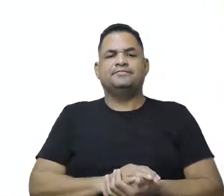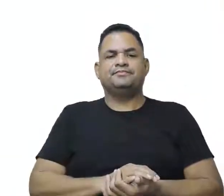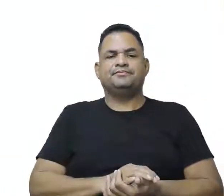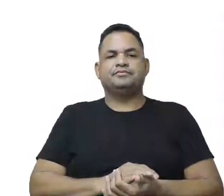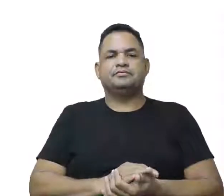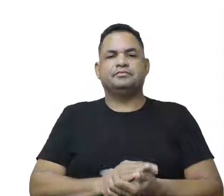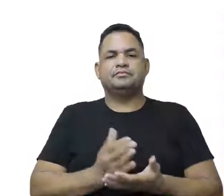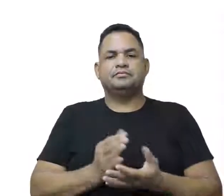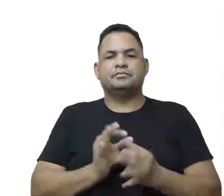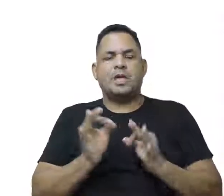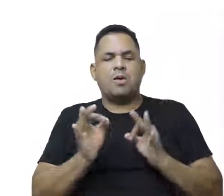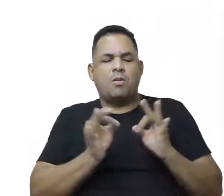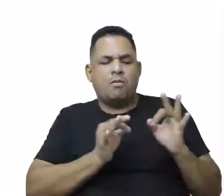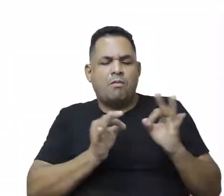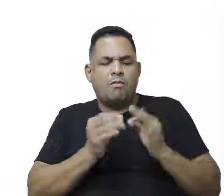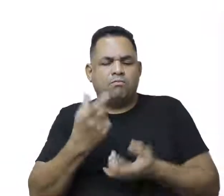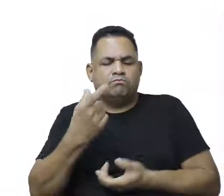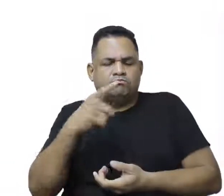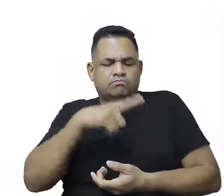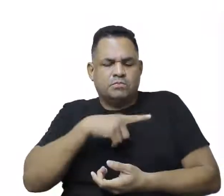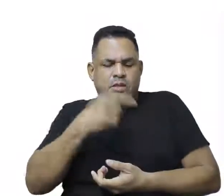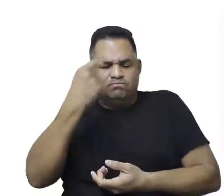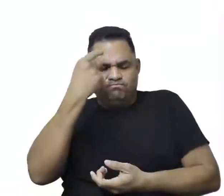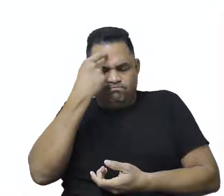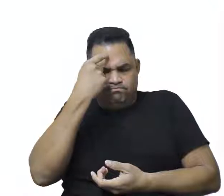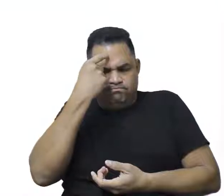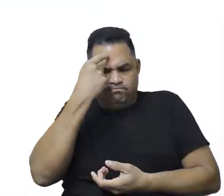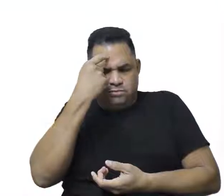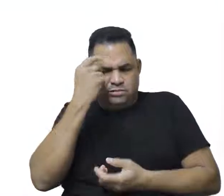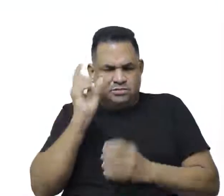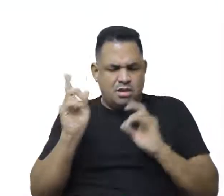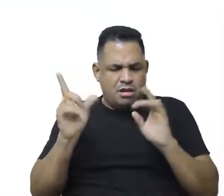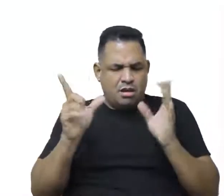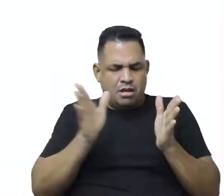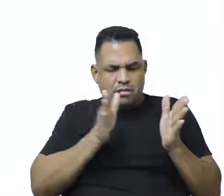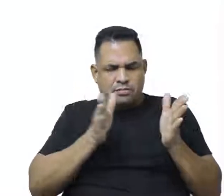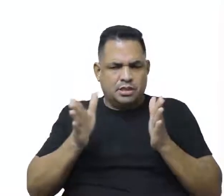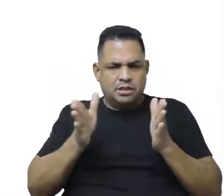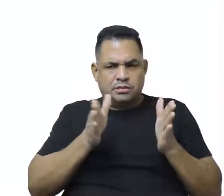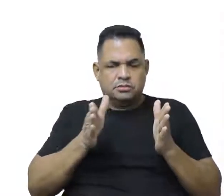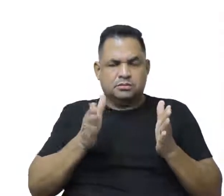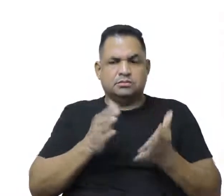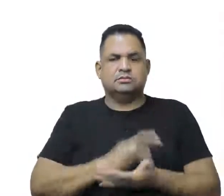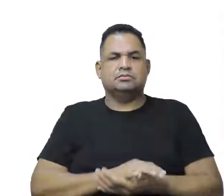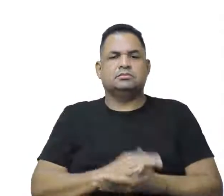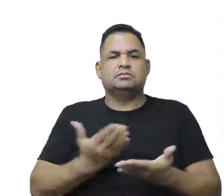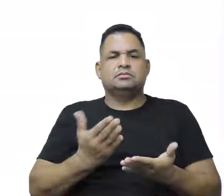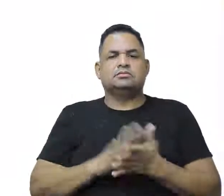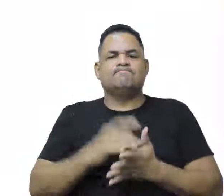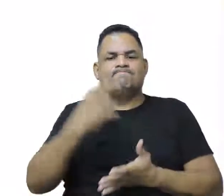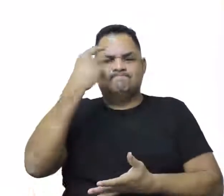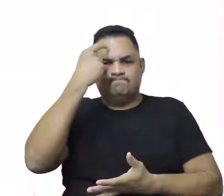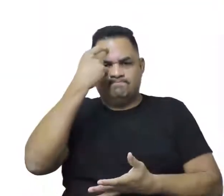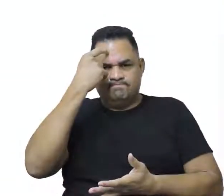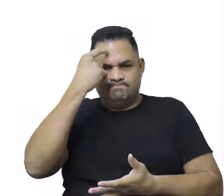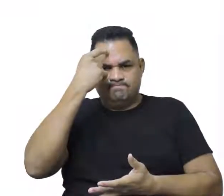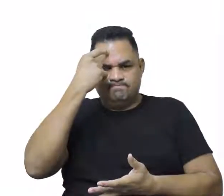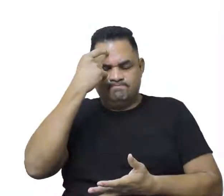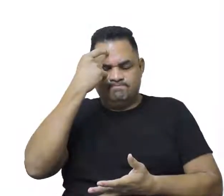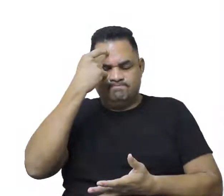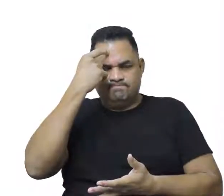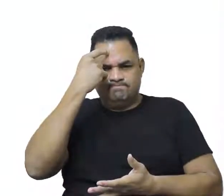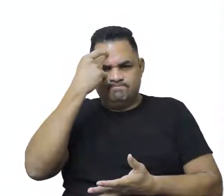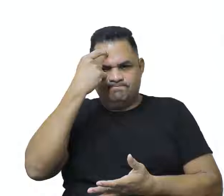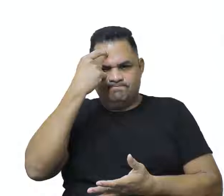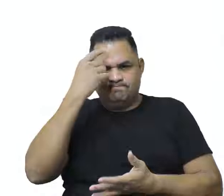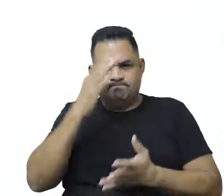Uma forma de consciência que eu tenho em determinada época. E essa consciência,